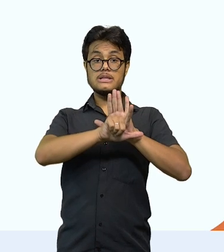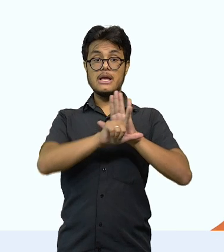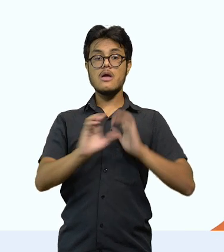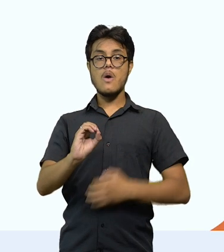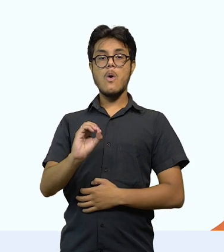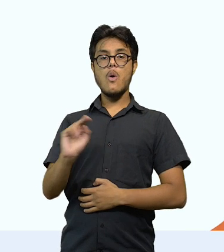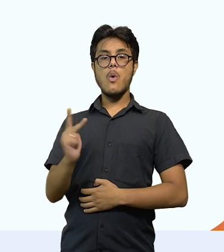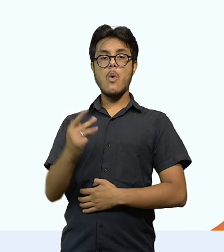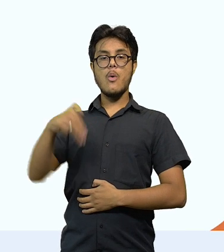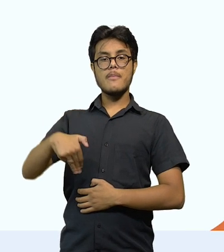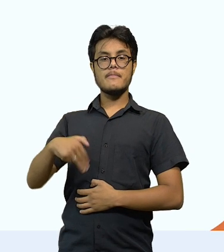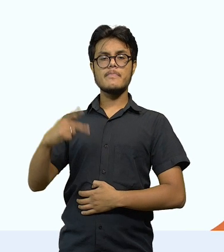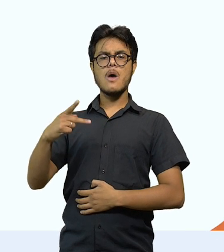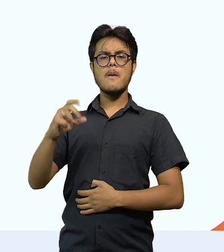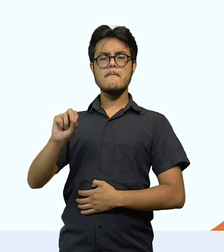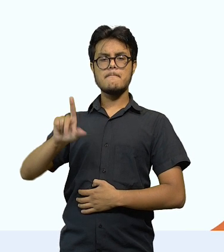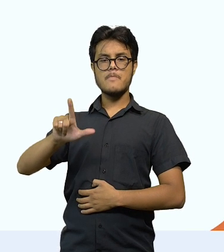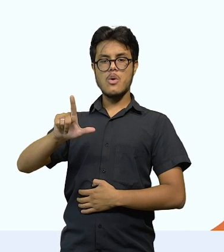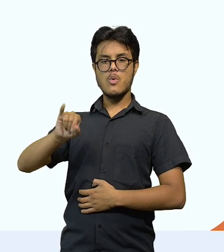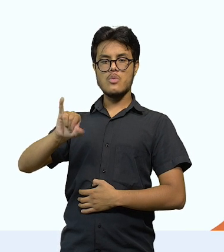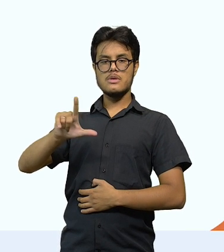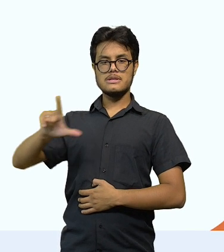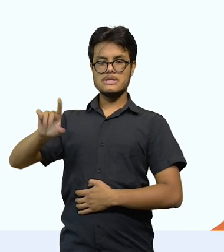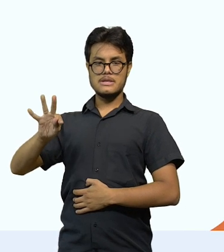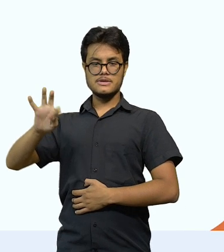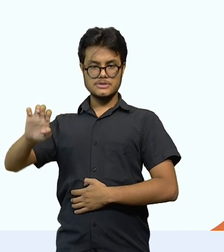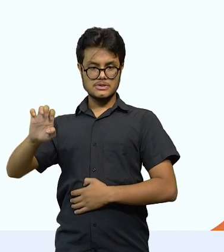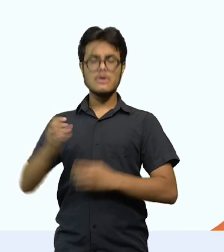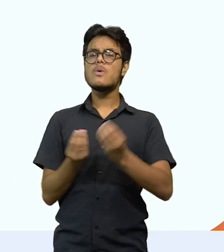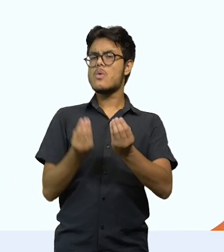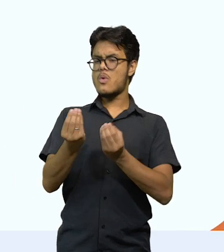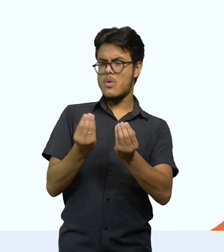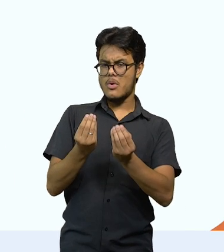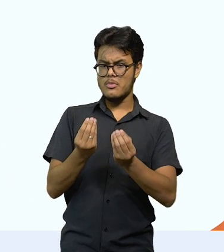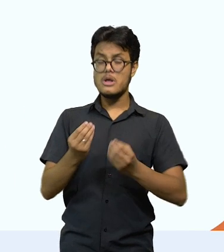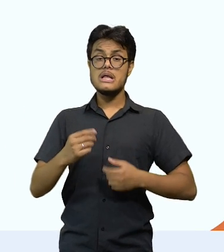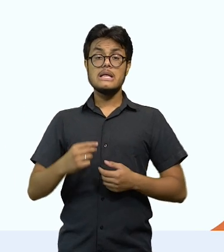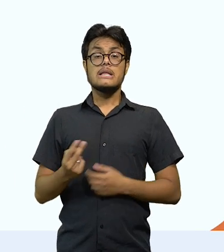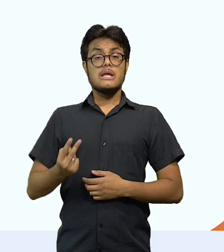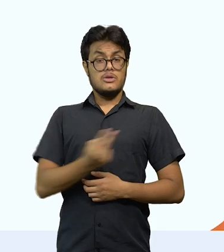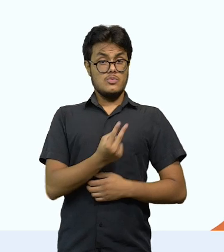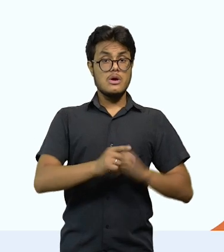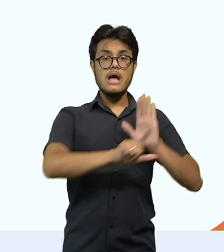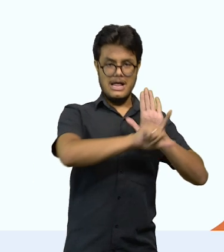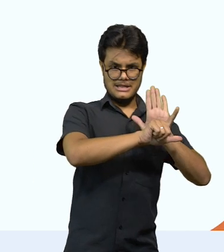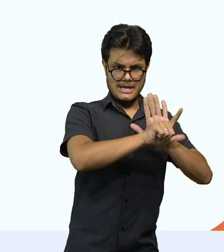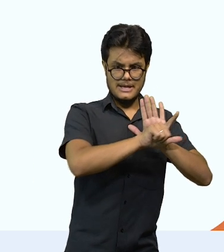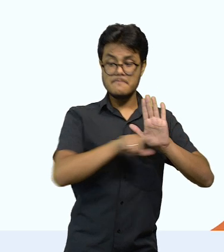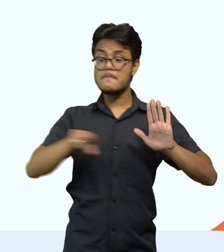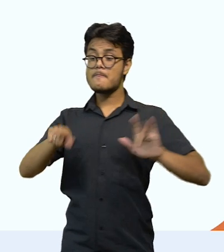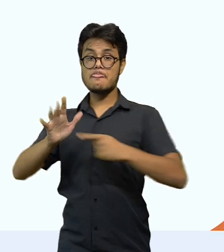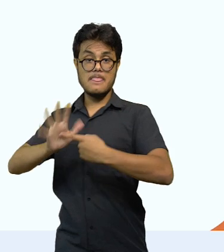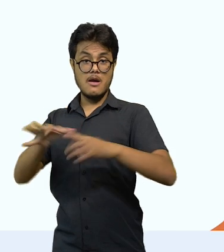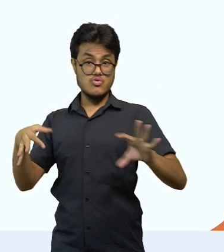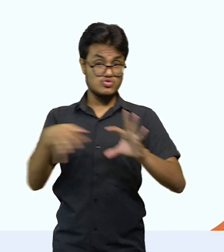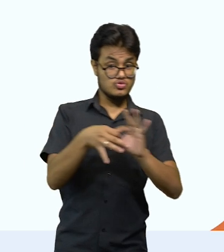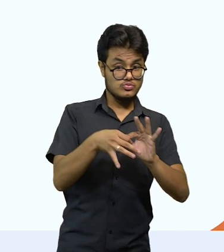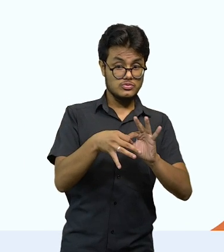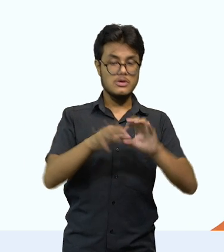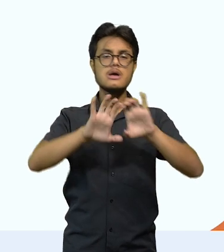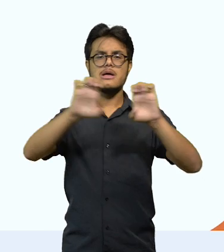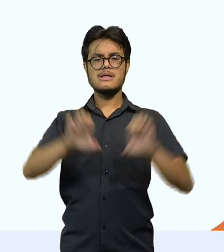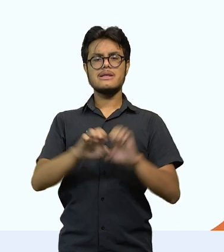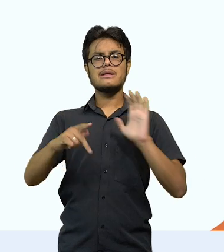ela relaciona aí a lei de Ohm com a equação do gerador. Quando eu tenho uma relação entre essas duas, eu tenho